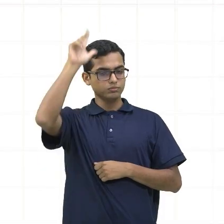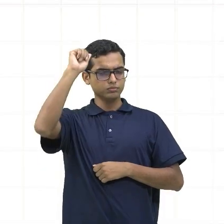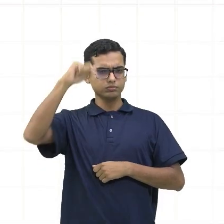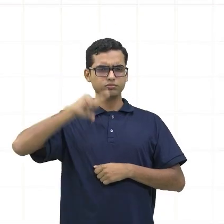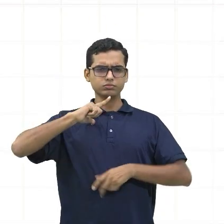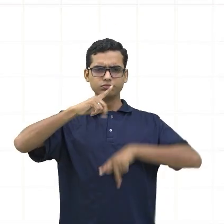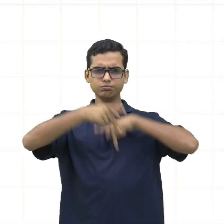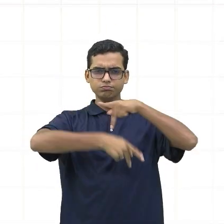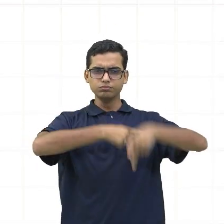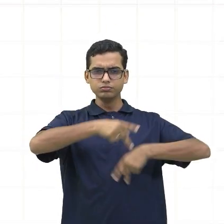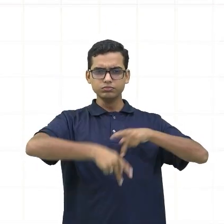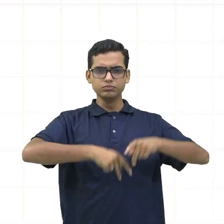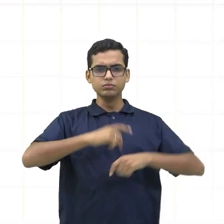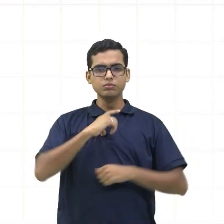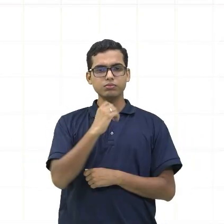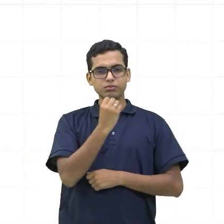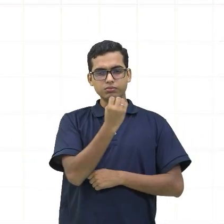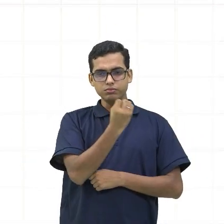de